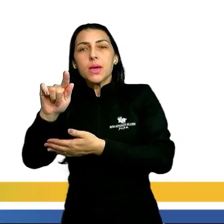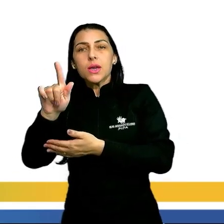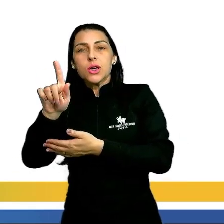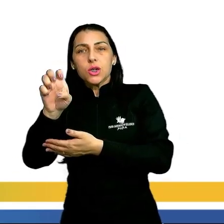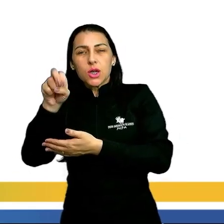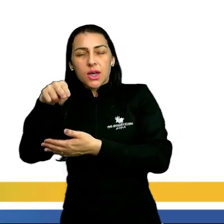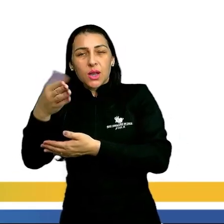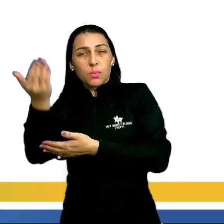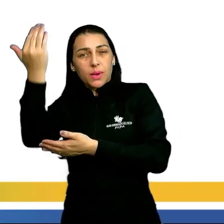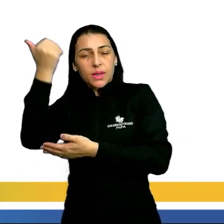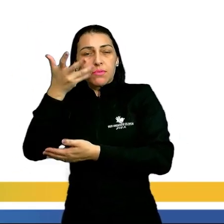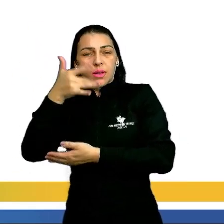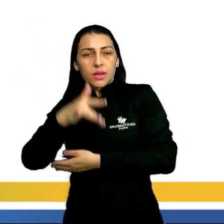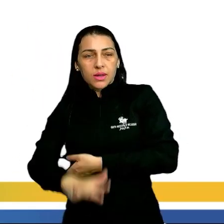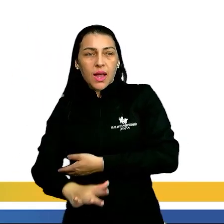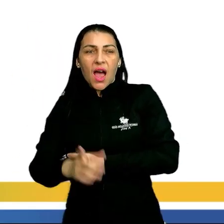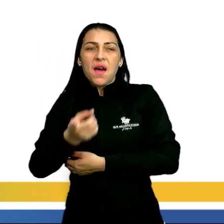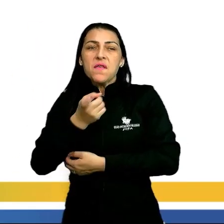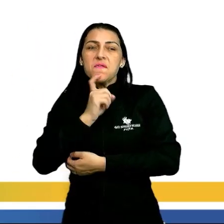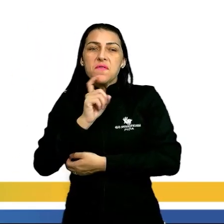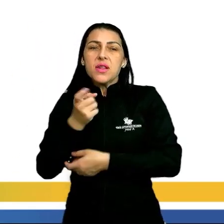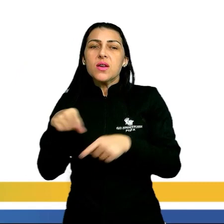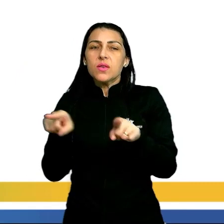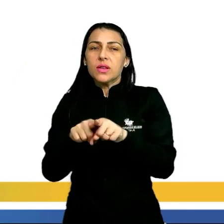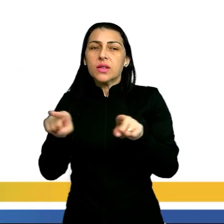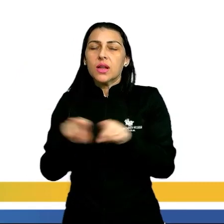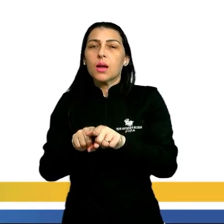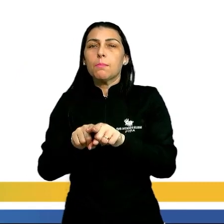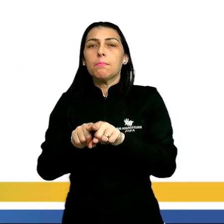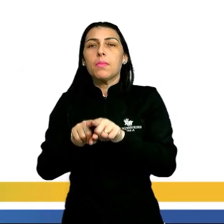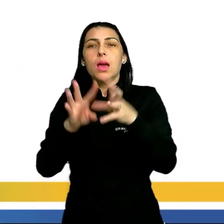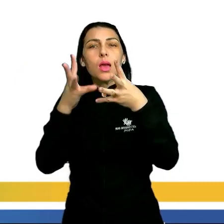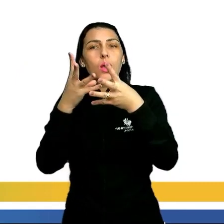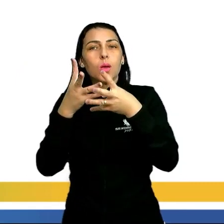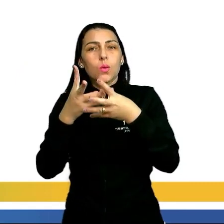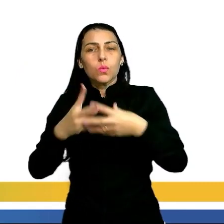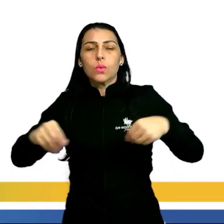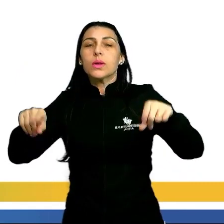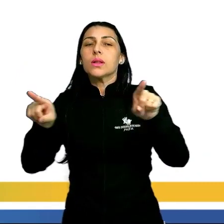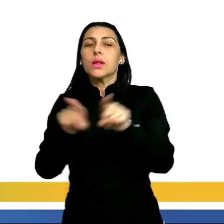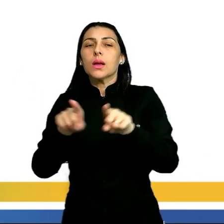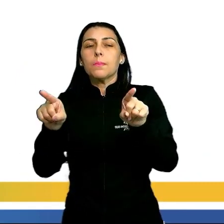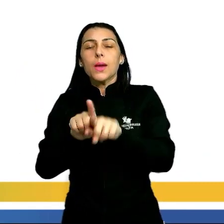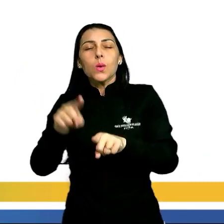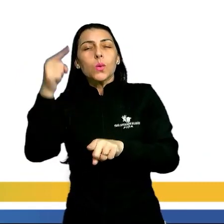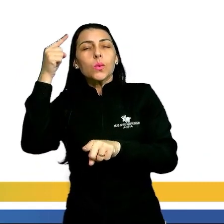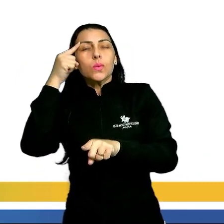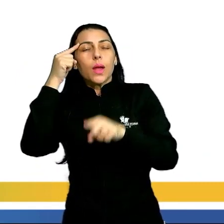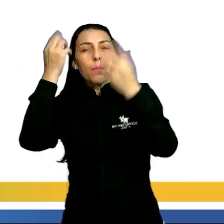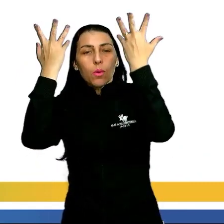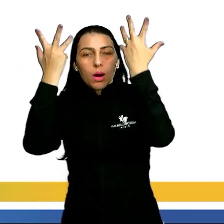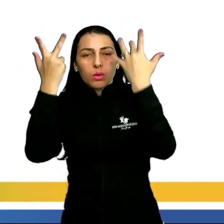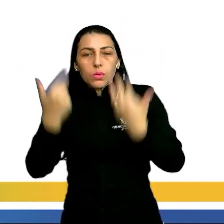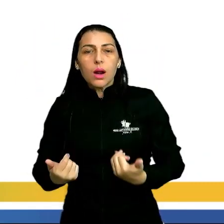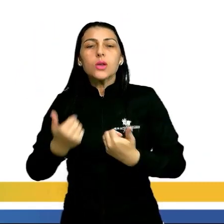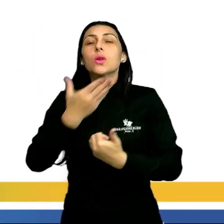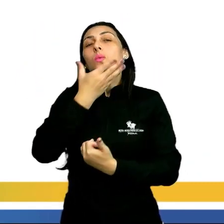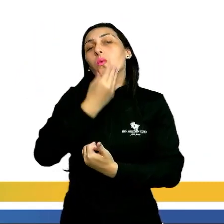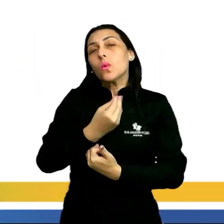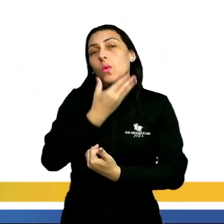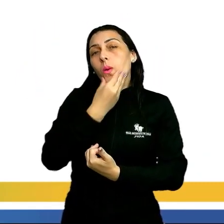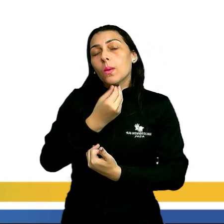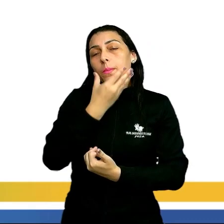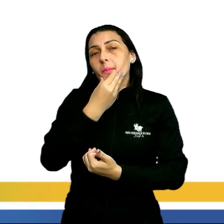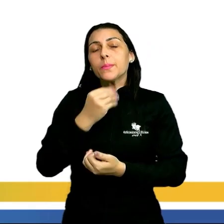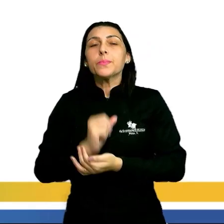Infância, Frialdade Inorgânica, que restitui a visão naturalista do homem. Então, embora